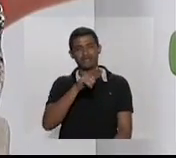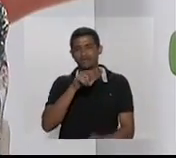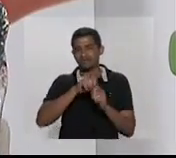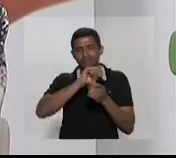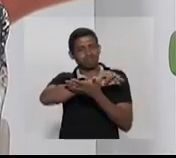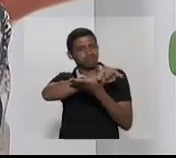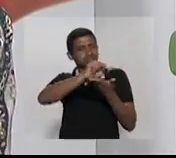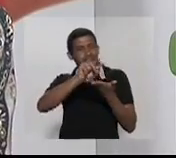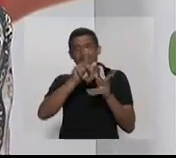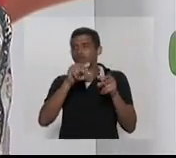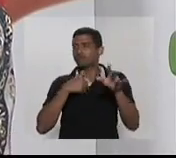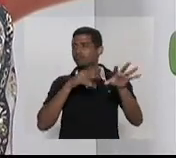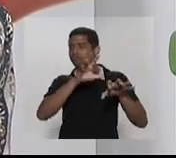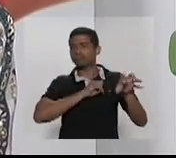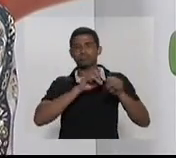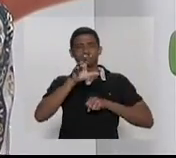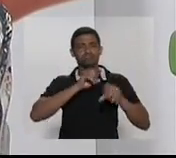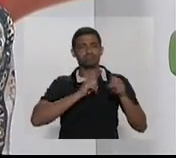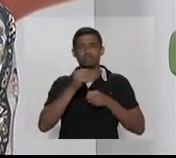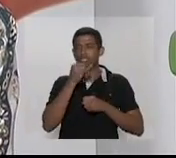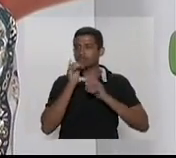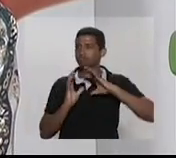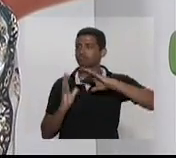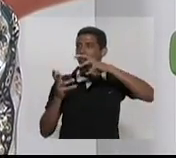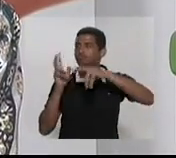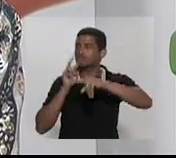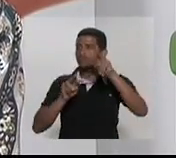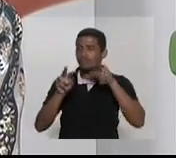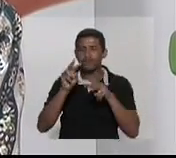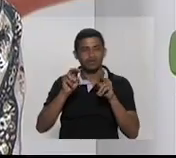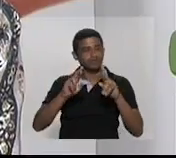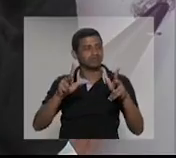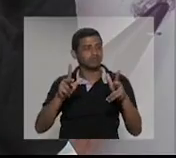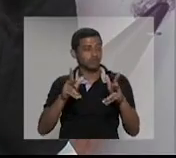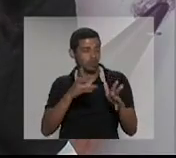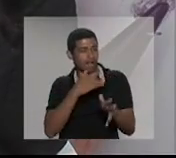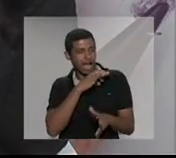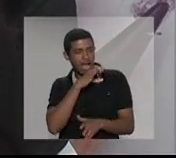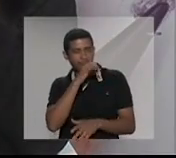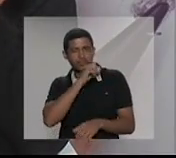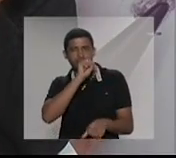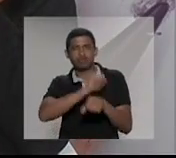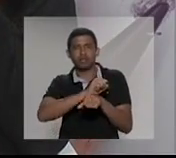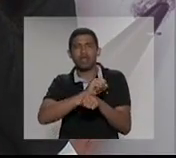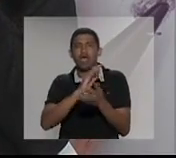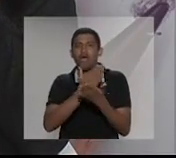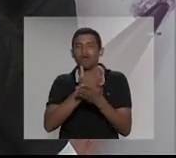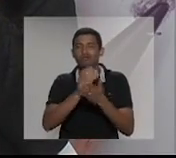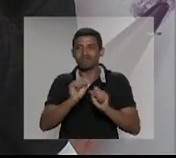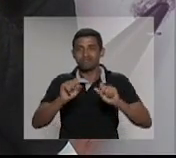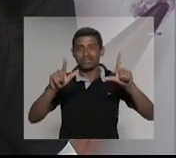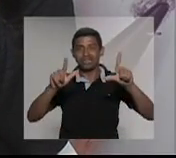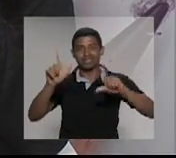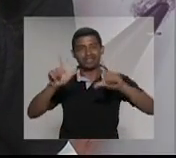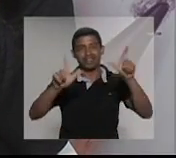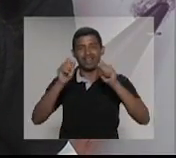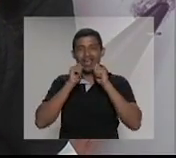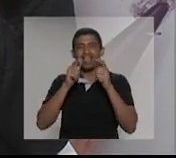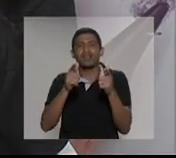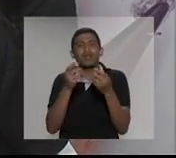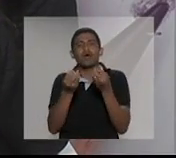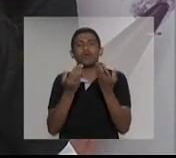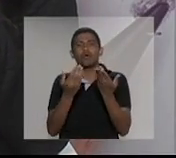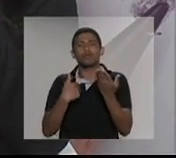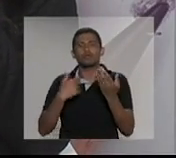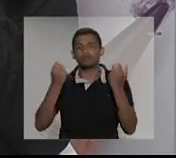algumas maneiras de enxergar o mundo. Porque a gente, só fazendo uma pausa, quem está sintonizando agora na TV